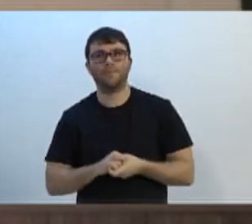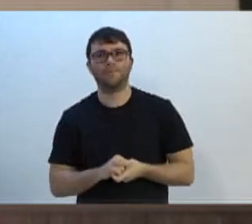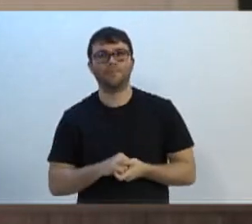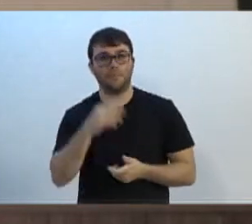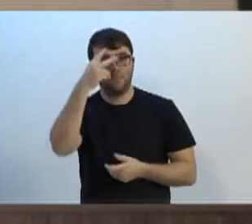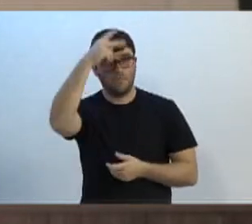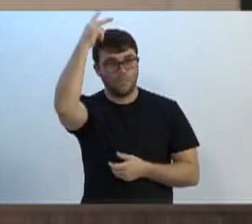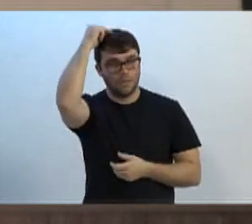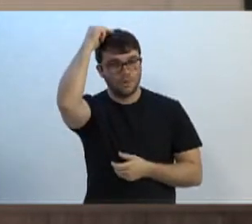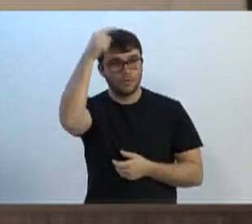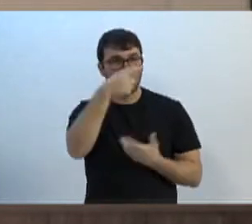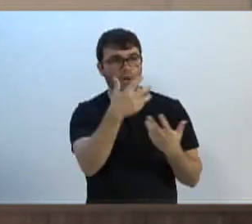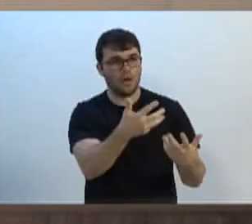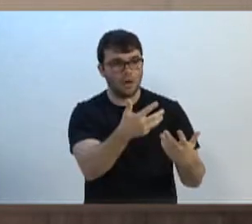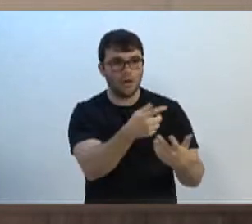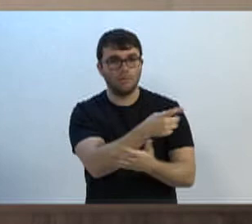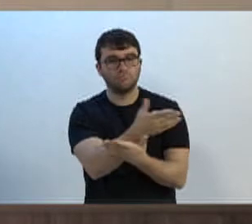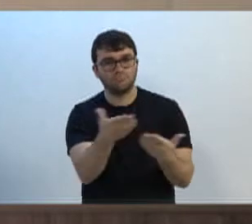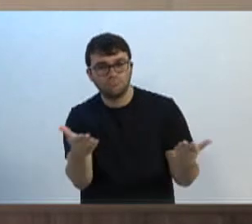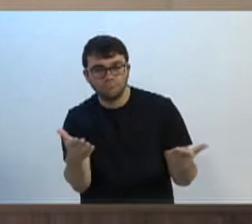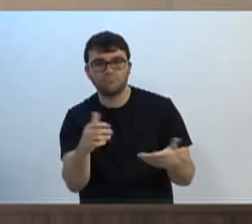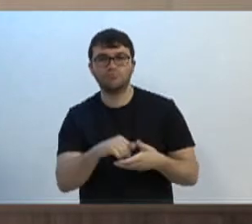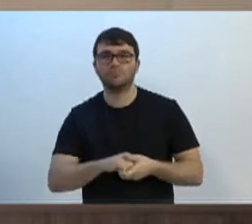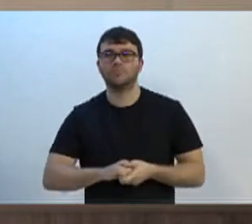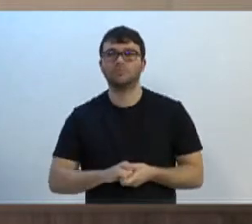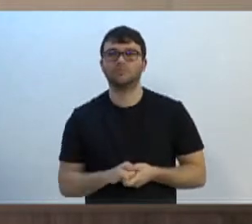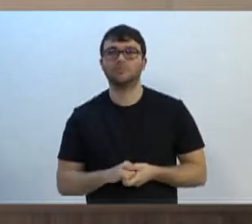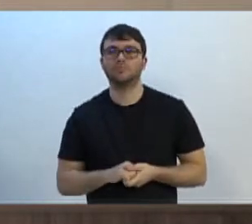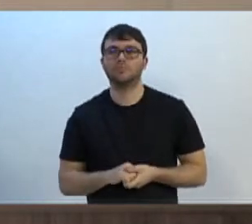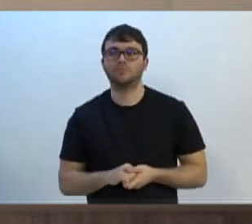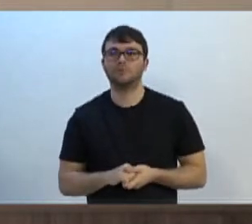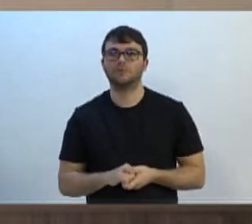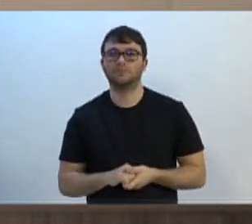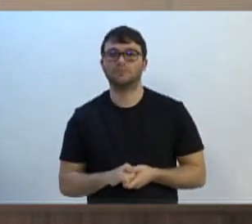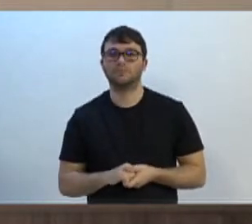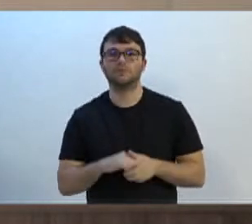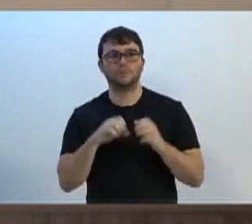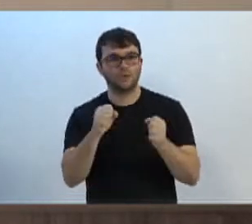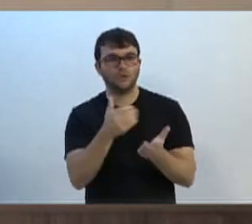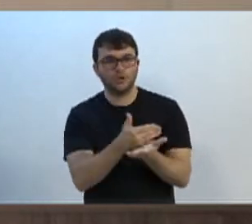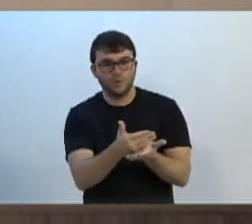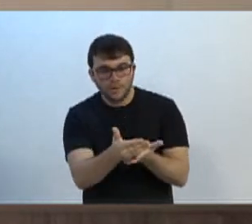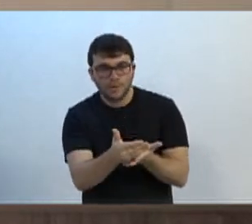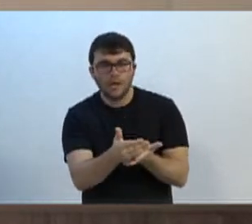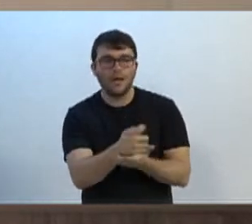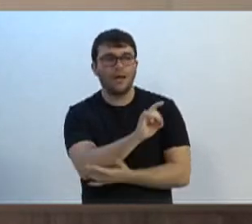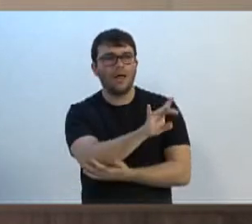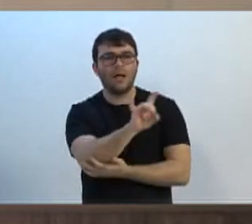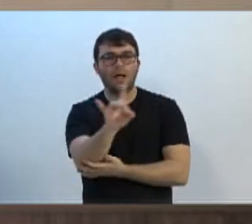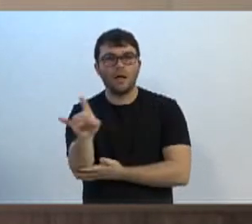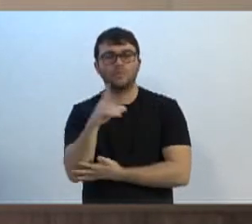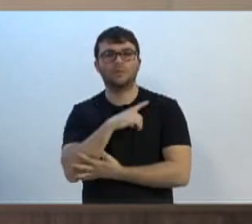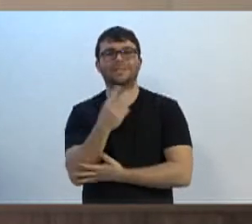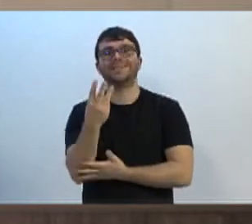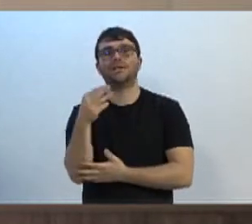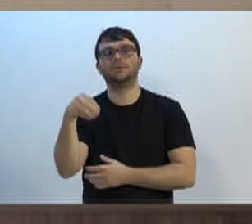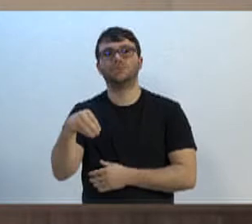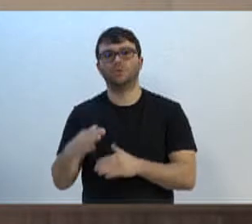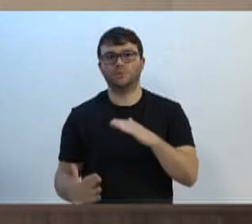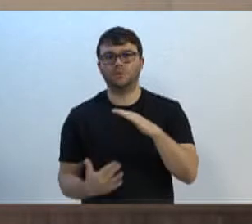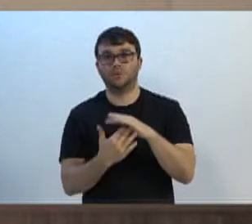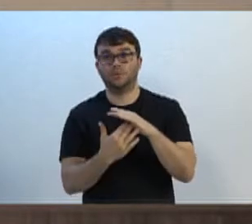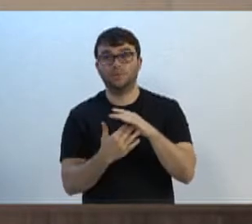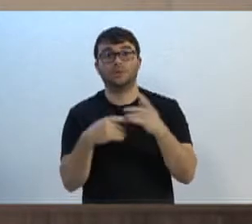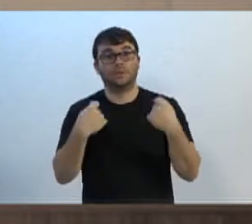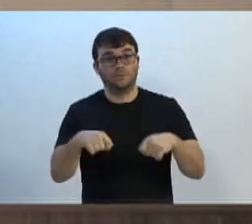Matias né os vereadores que queiram posso para abrir aqui cada um tem três minutos por favor e vamos